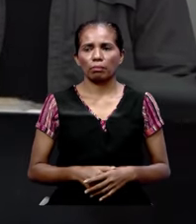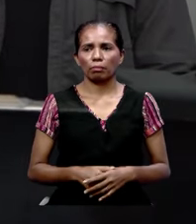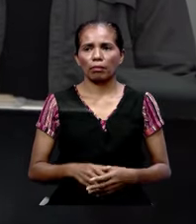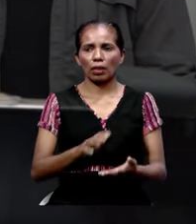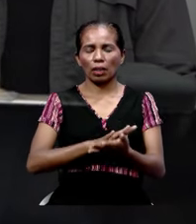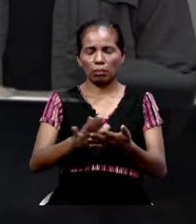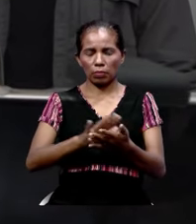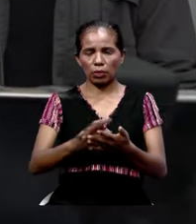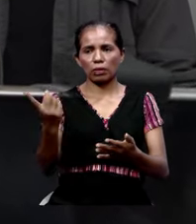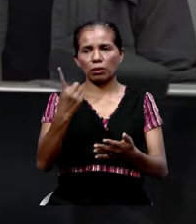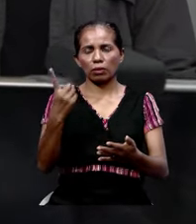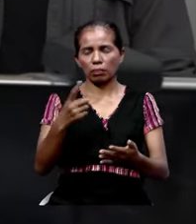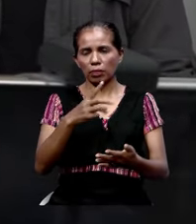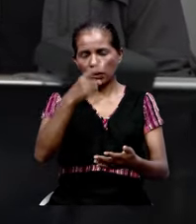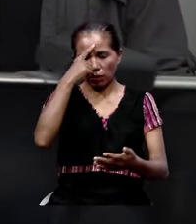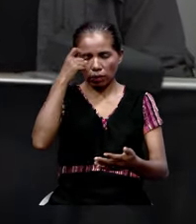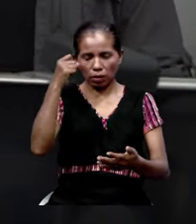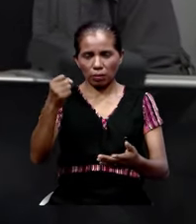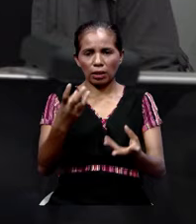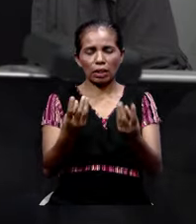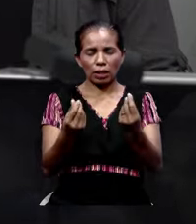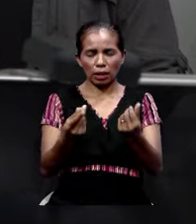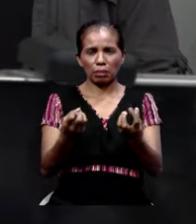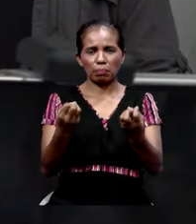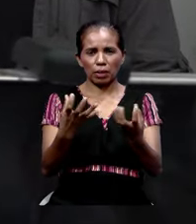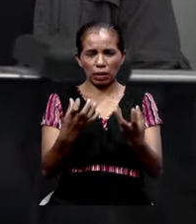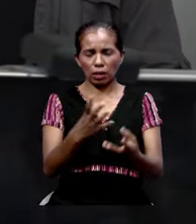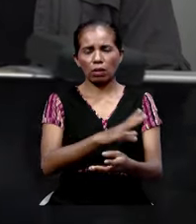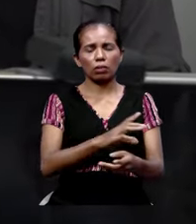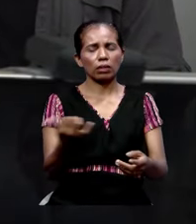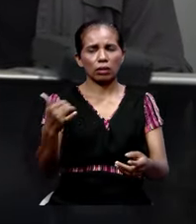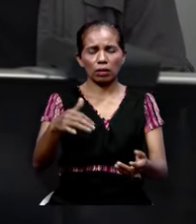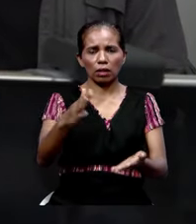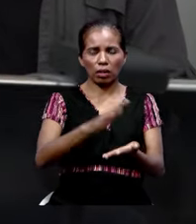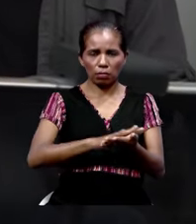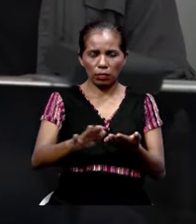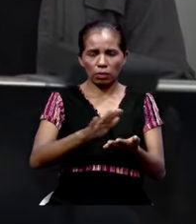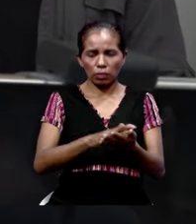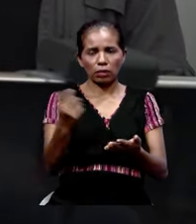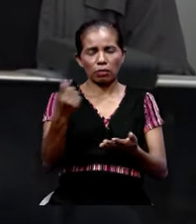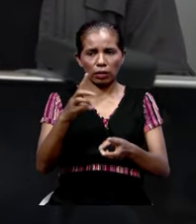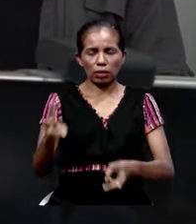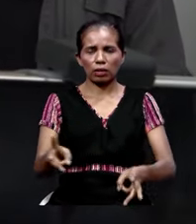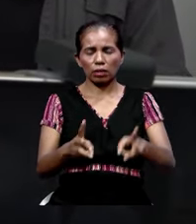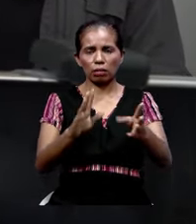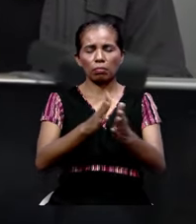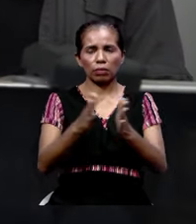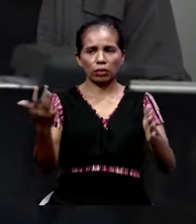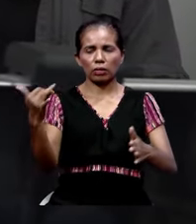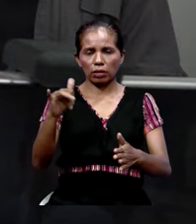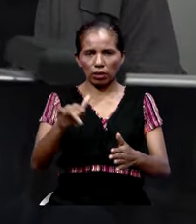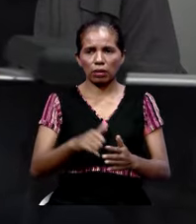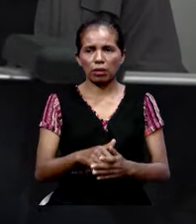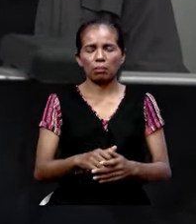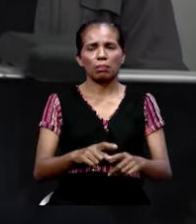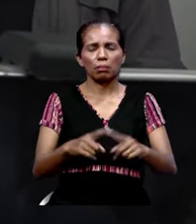Hamosel Nafatin, mas Tamba Tahune Mahar Teves, Nevesira Sirau Tela, Hamosel Nafatin, Lixo Serne. Mas